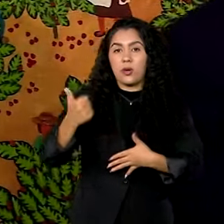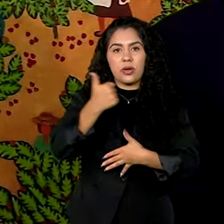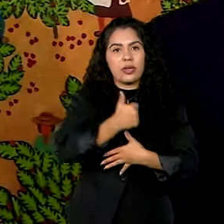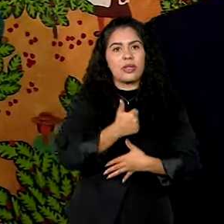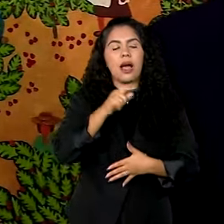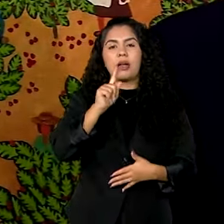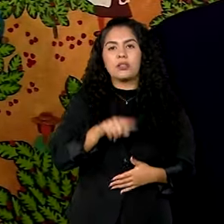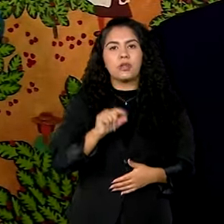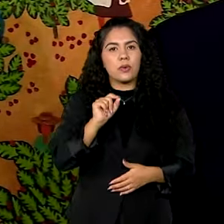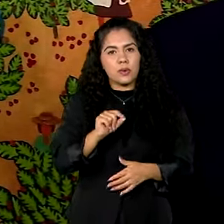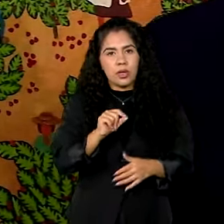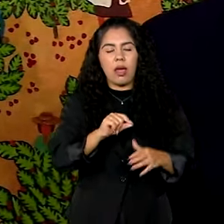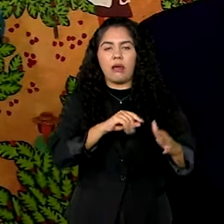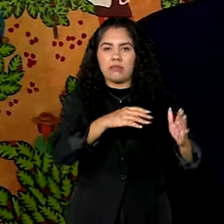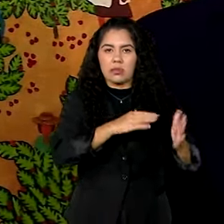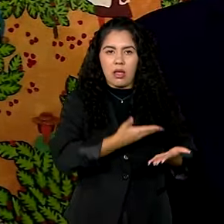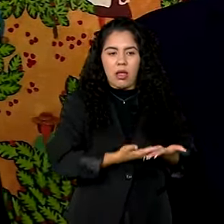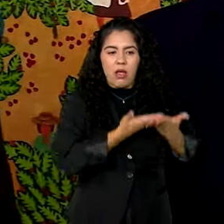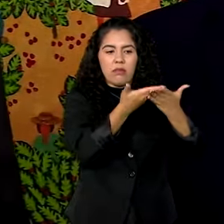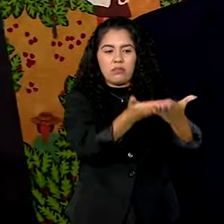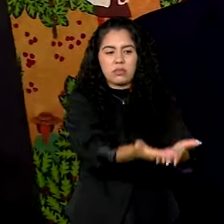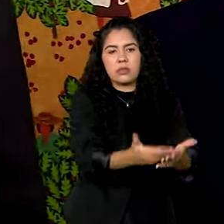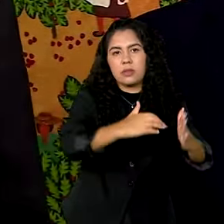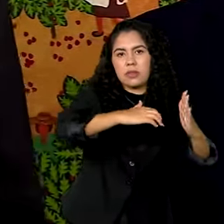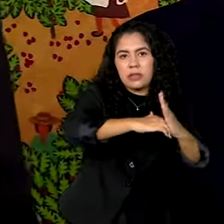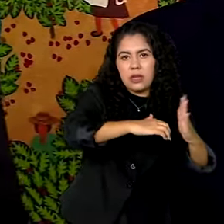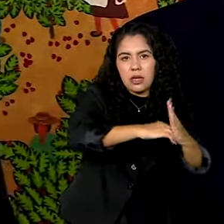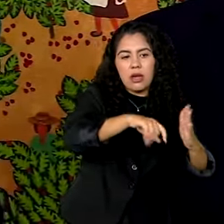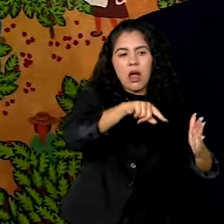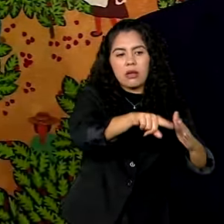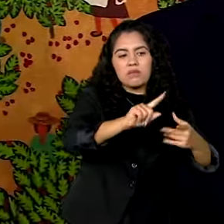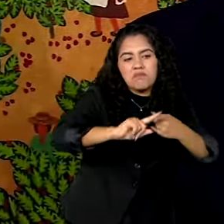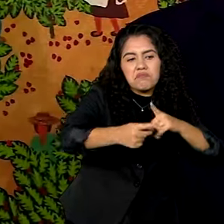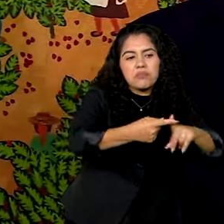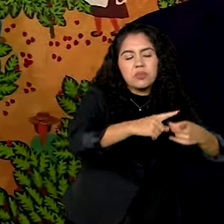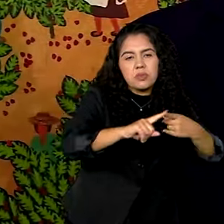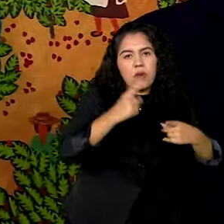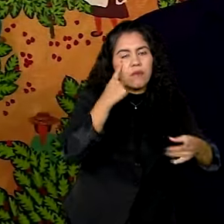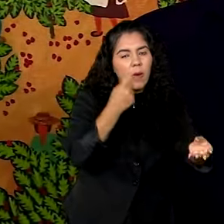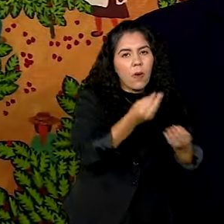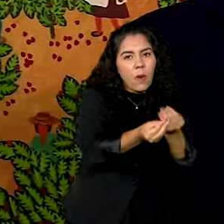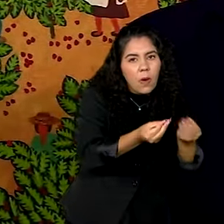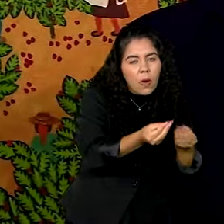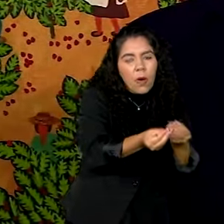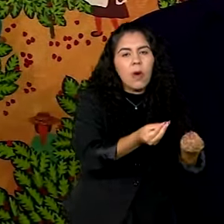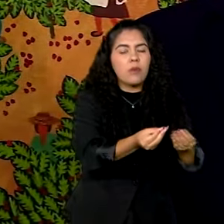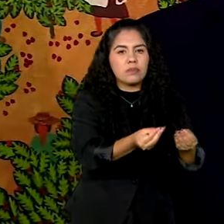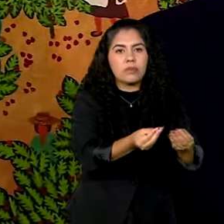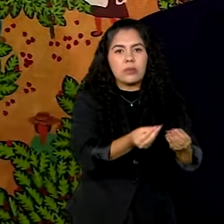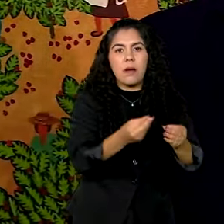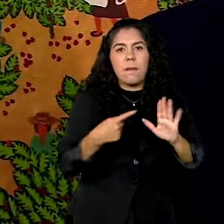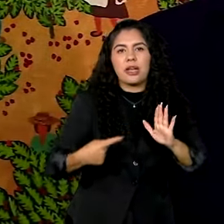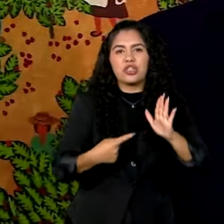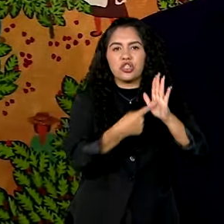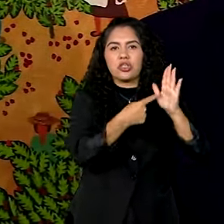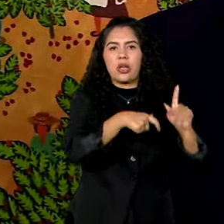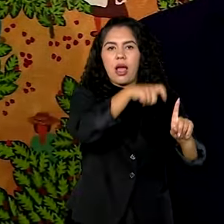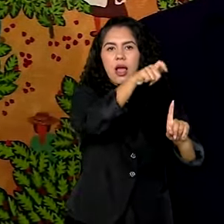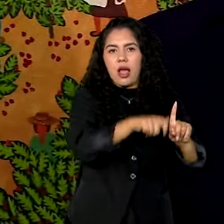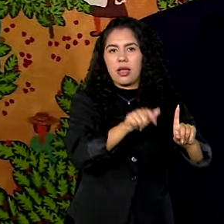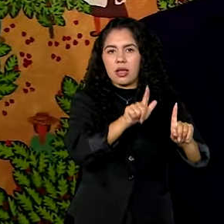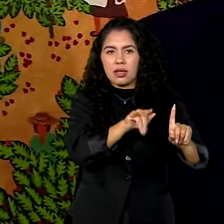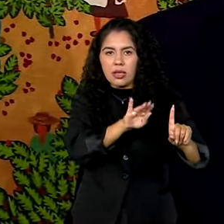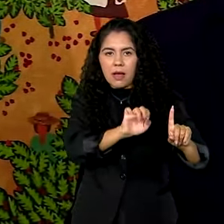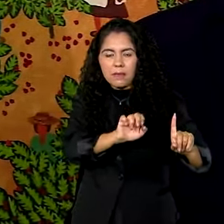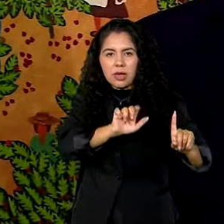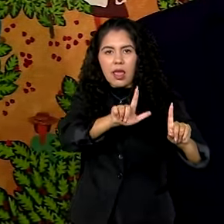Wagner passou um quadro da avaliação dele, do diálogo que está sendo feito, um pouco o retorno que o indicado Gabriel Galípolo teve junto